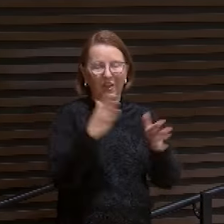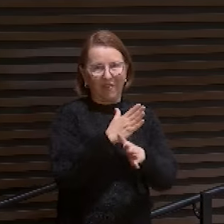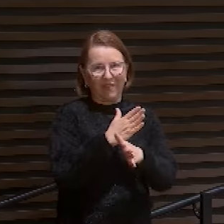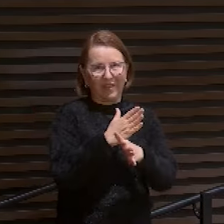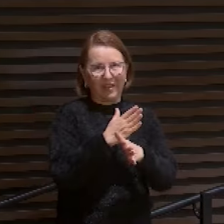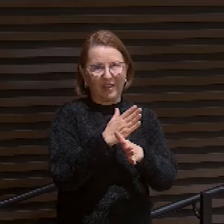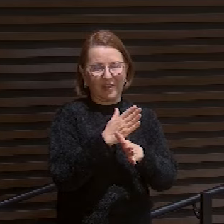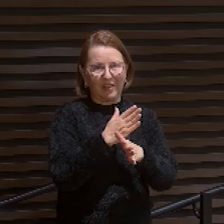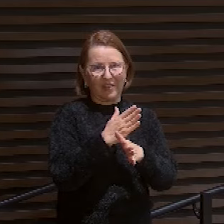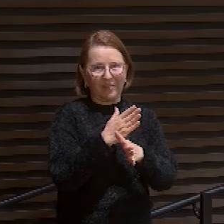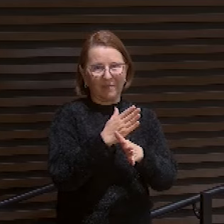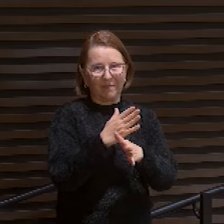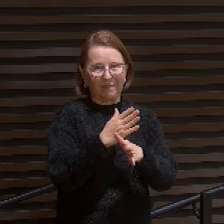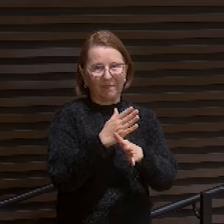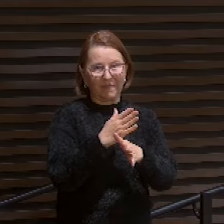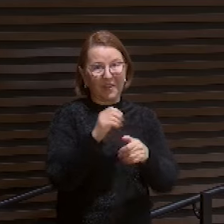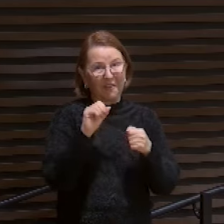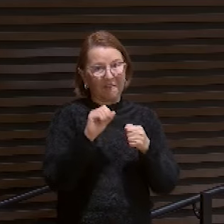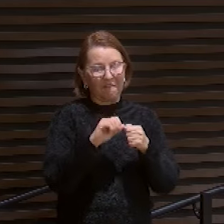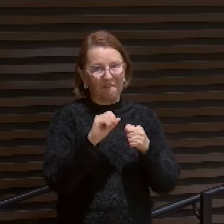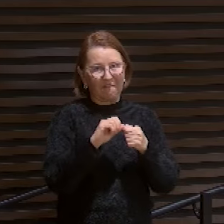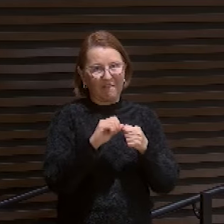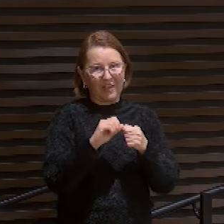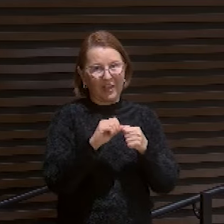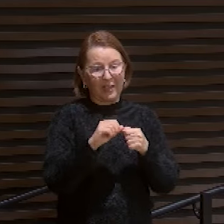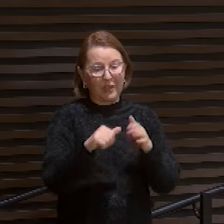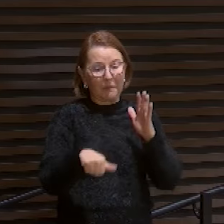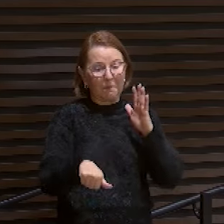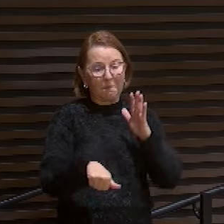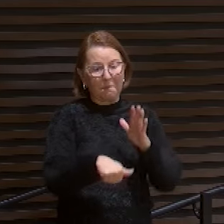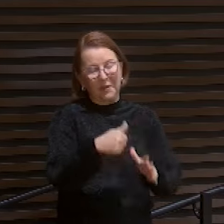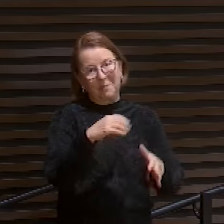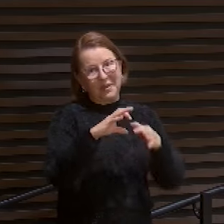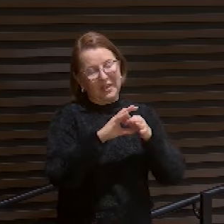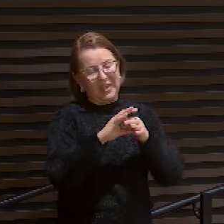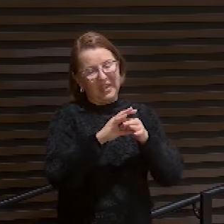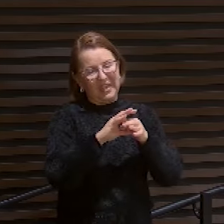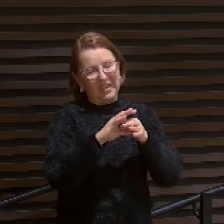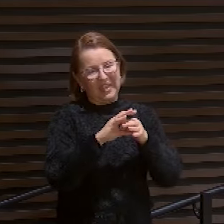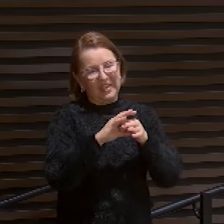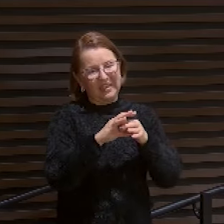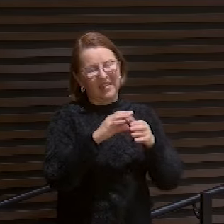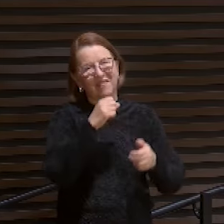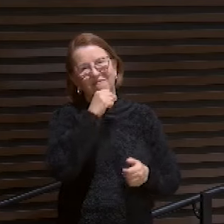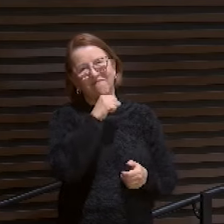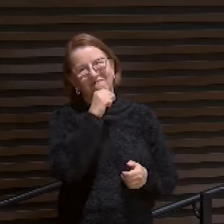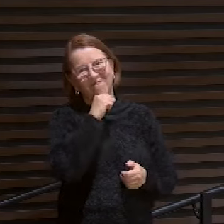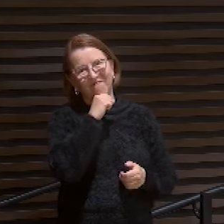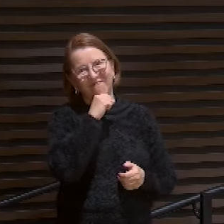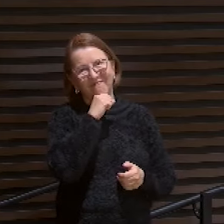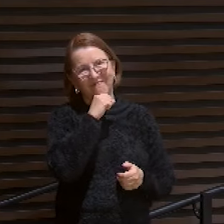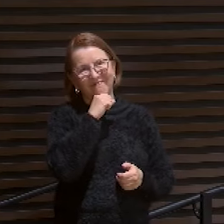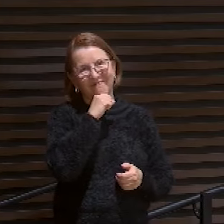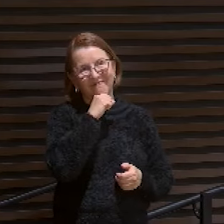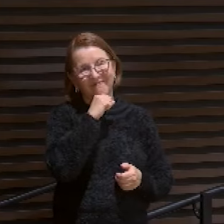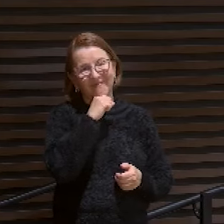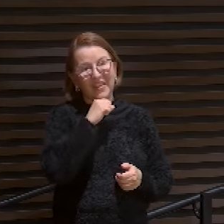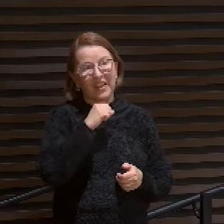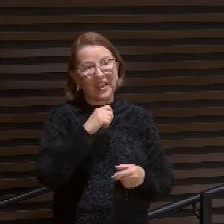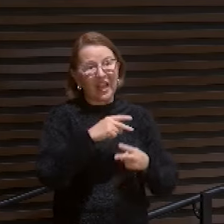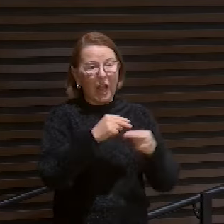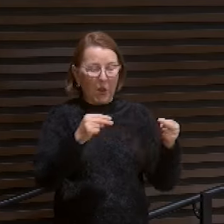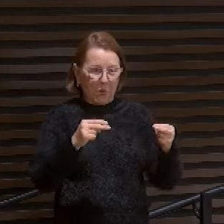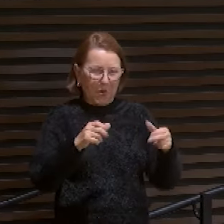torna antiquada a primeira. Ora, aquilo que se torna antiquado e